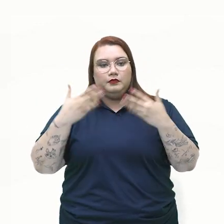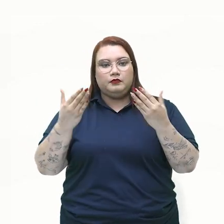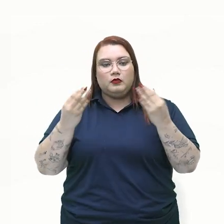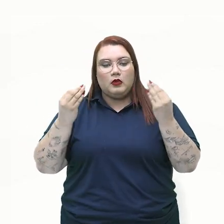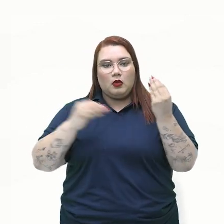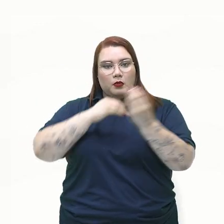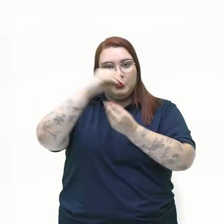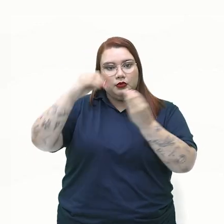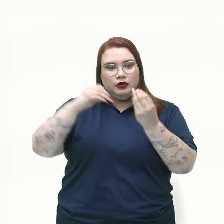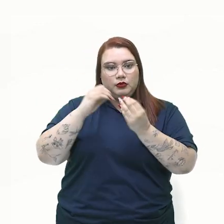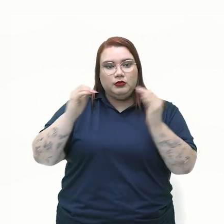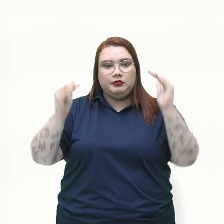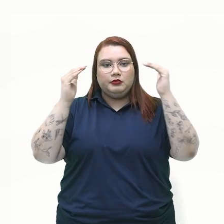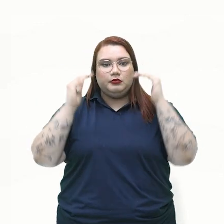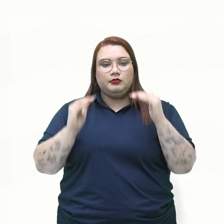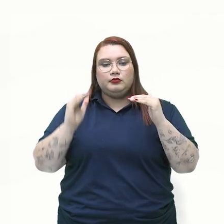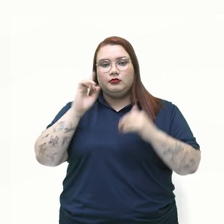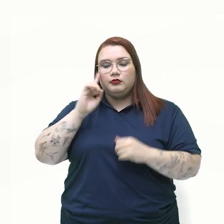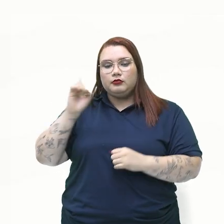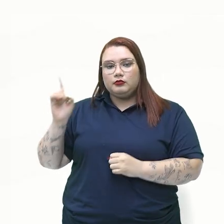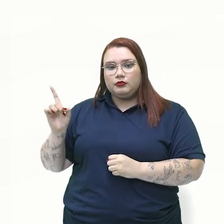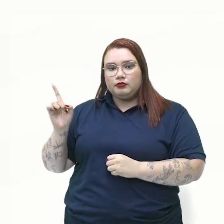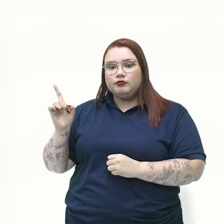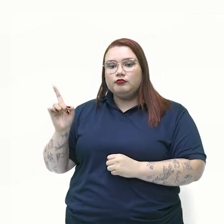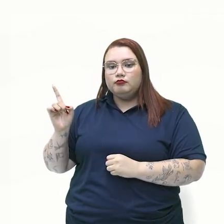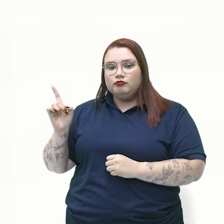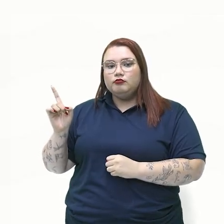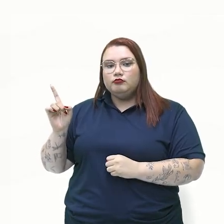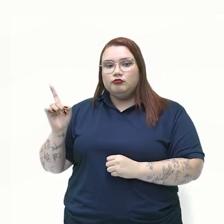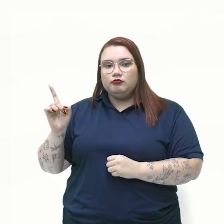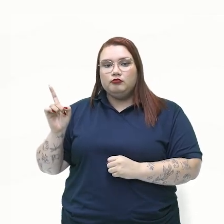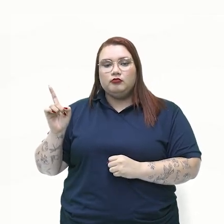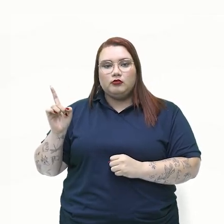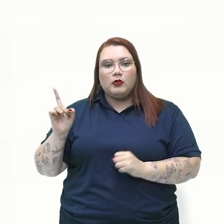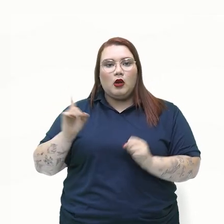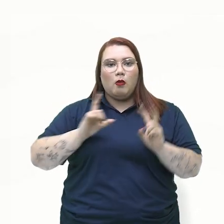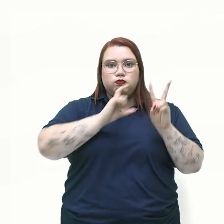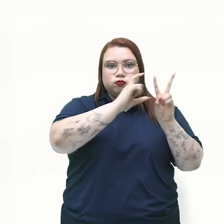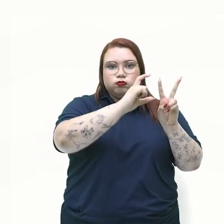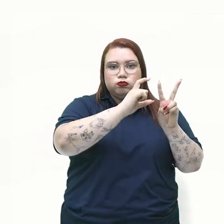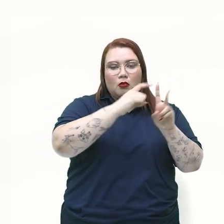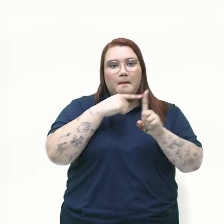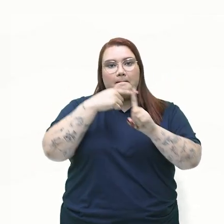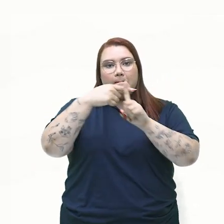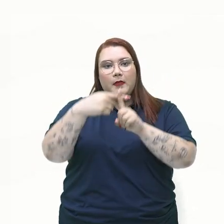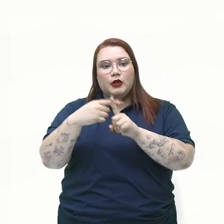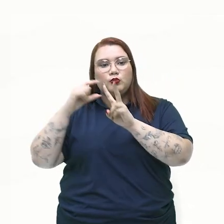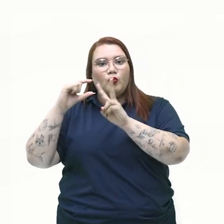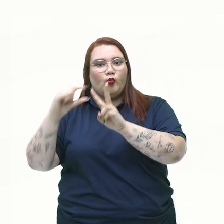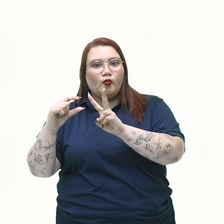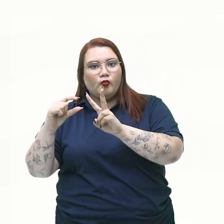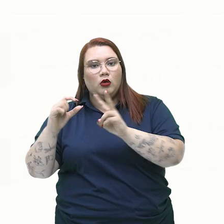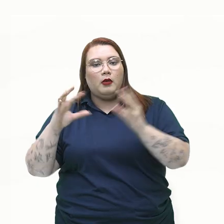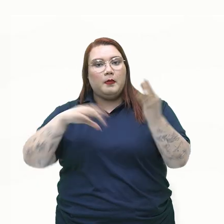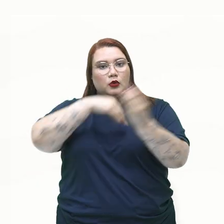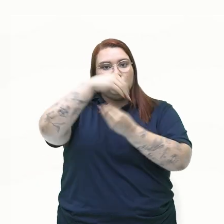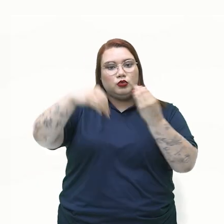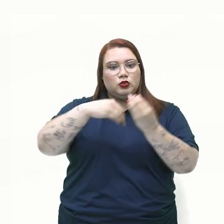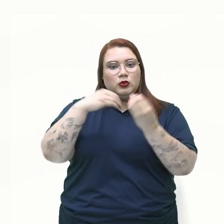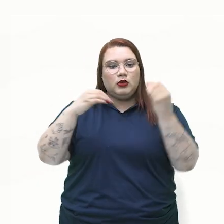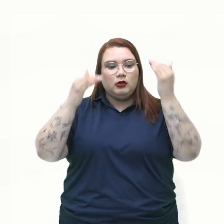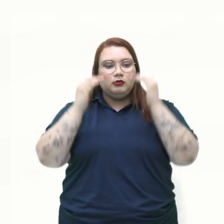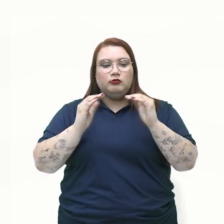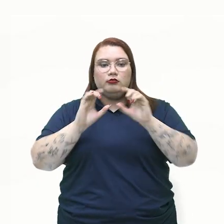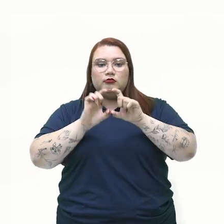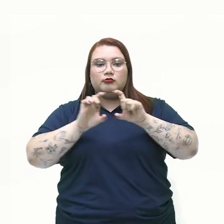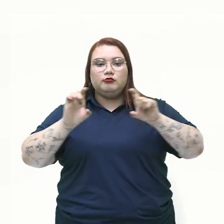quando a gente faz esse cruzamento, a gente vai cruzar aqui um Vzão com um Vzinho. E aí, no final desse